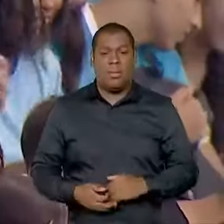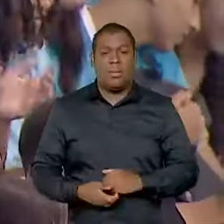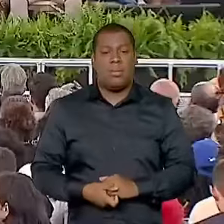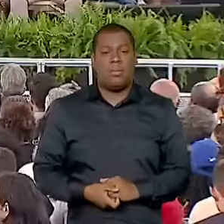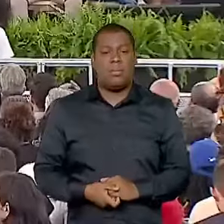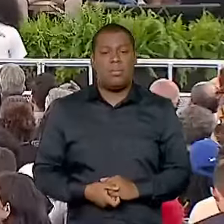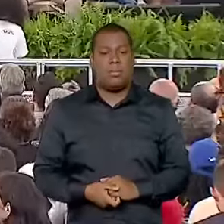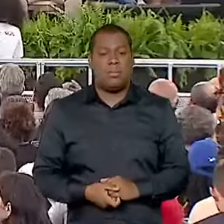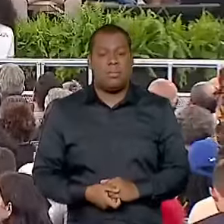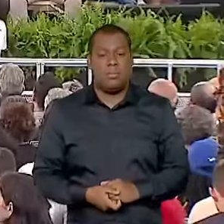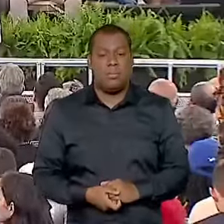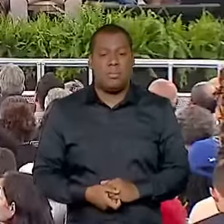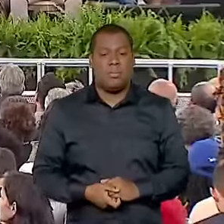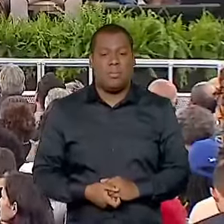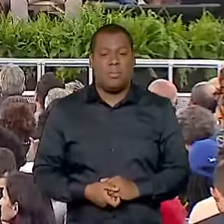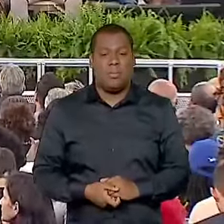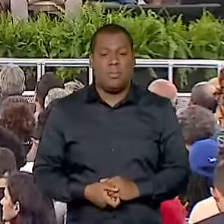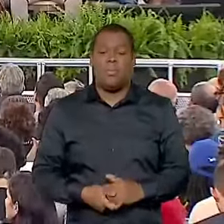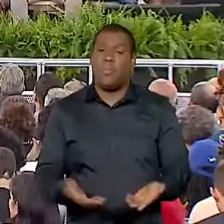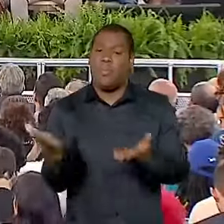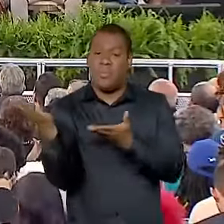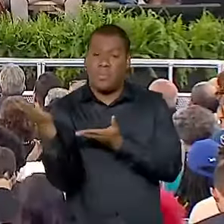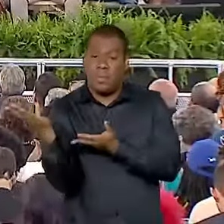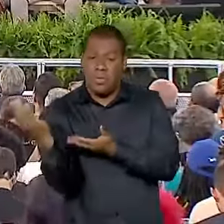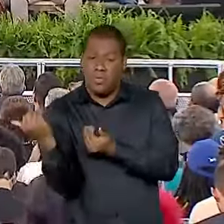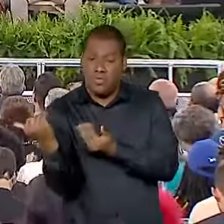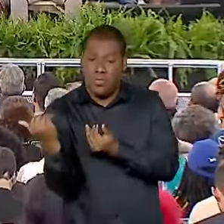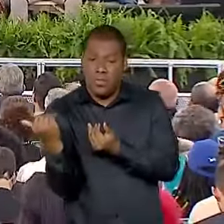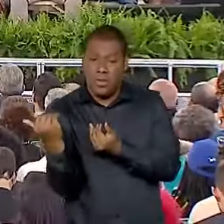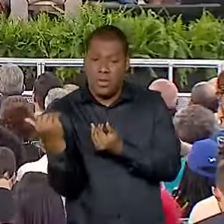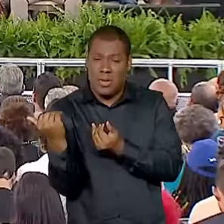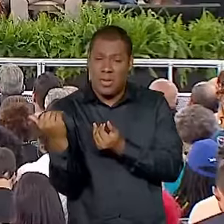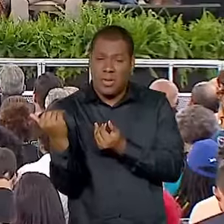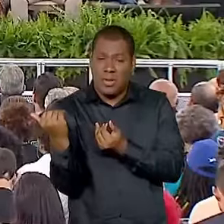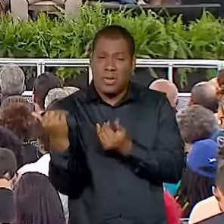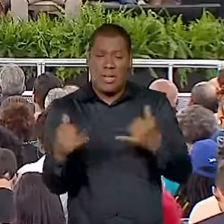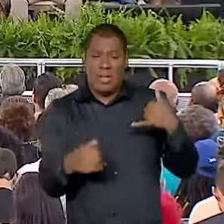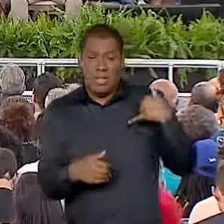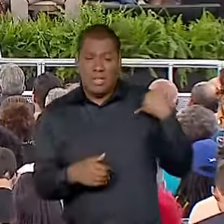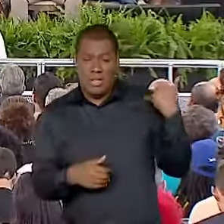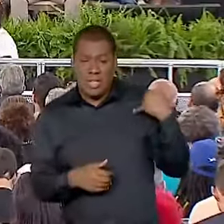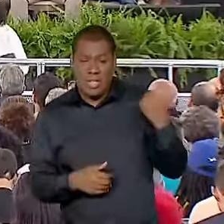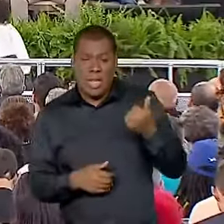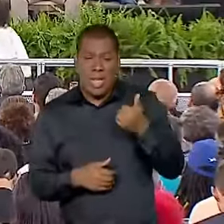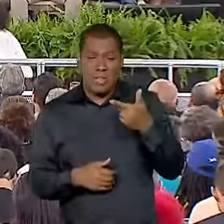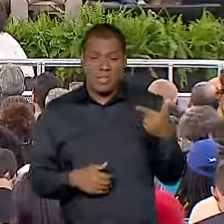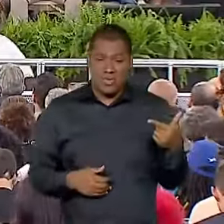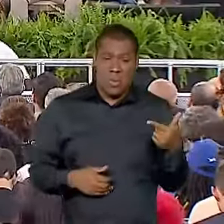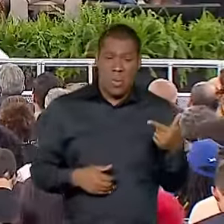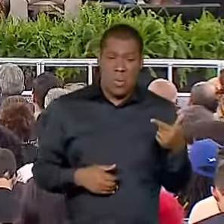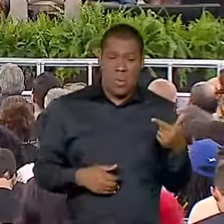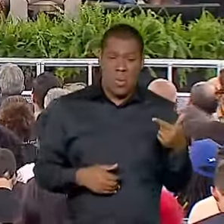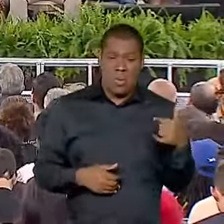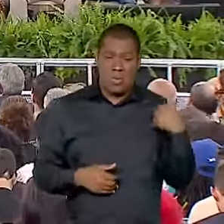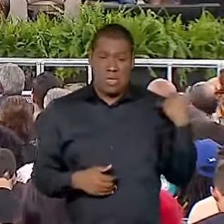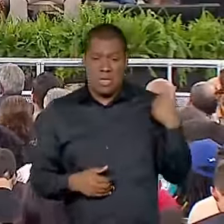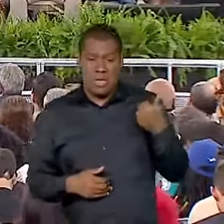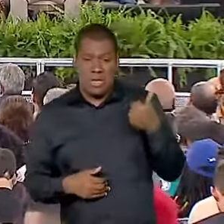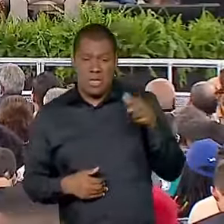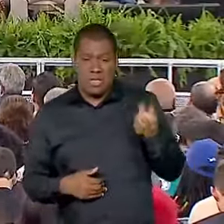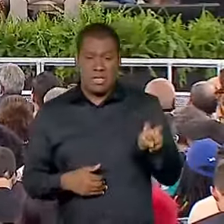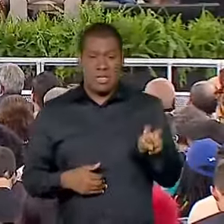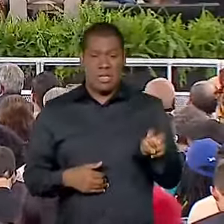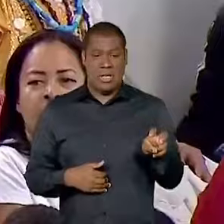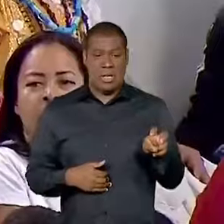Nós não queremos que a nossa juventude passe 12, 15, 20 horas em cima de uma bicicleta para